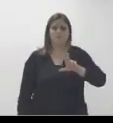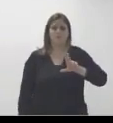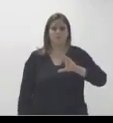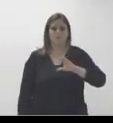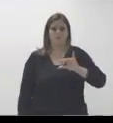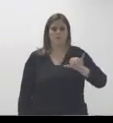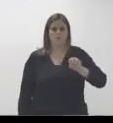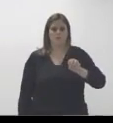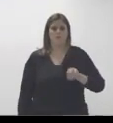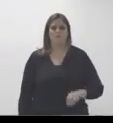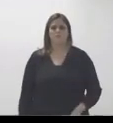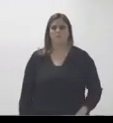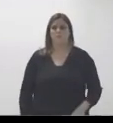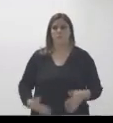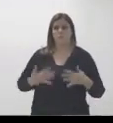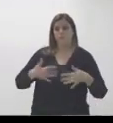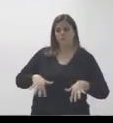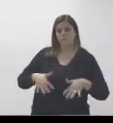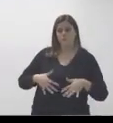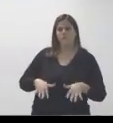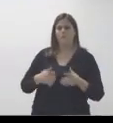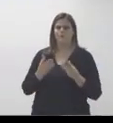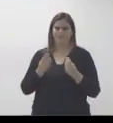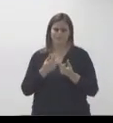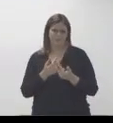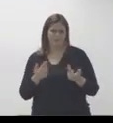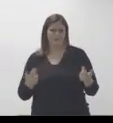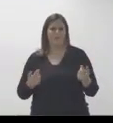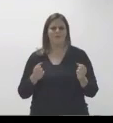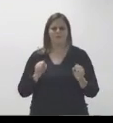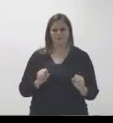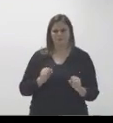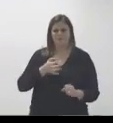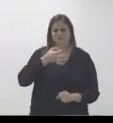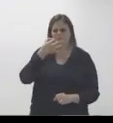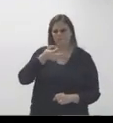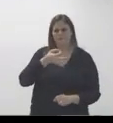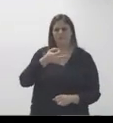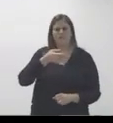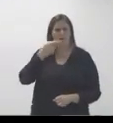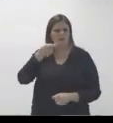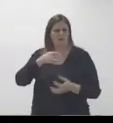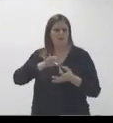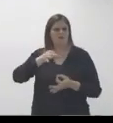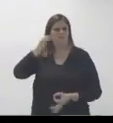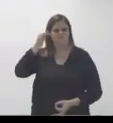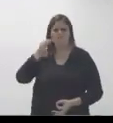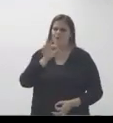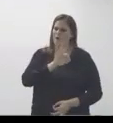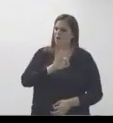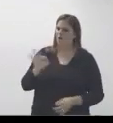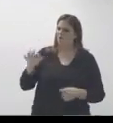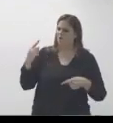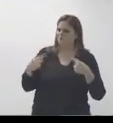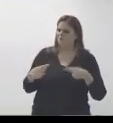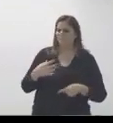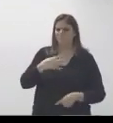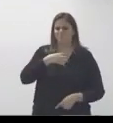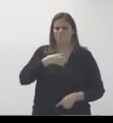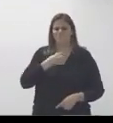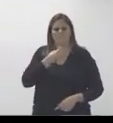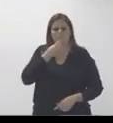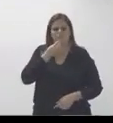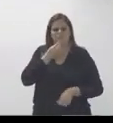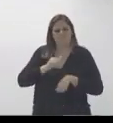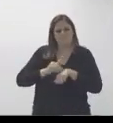tanta coisa pra gente falar a gente enfim foi ótimo diálogo mas a gente fica aquela sensação de que poderia ter falado tocado em tantas